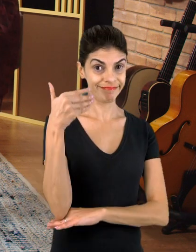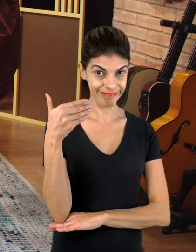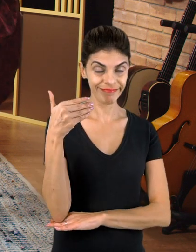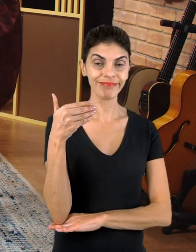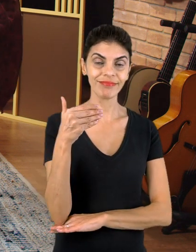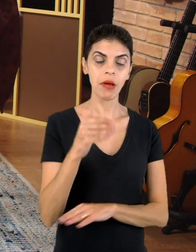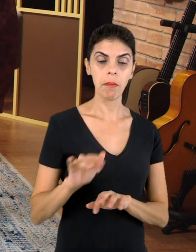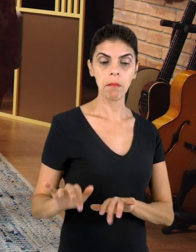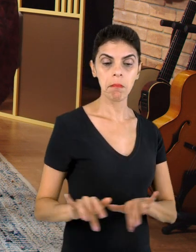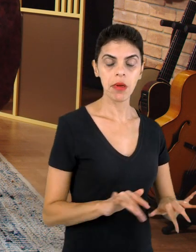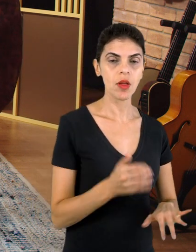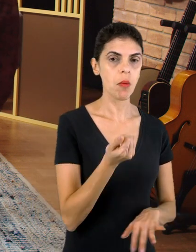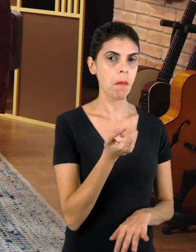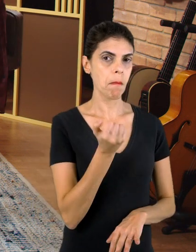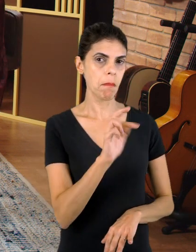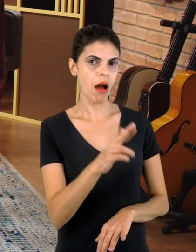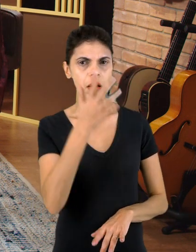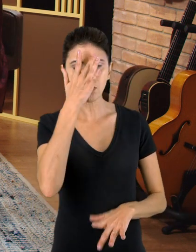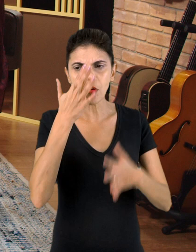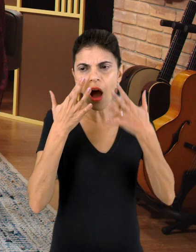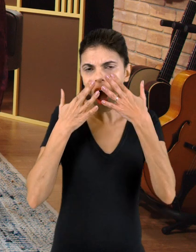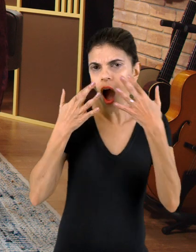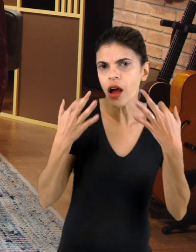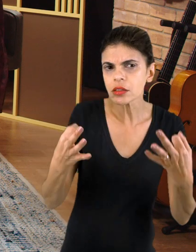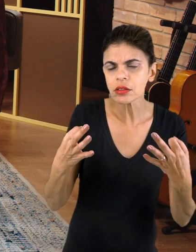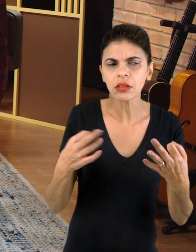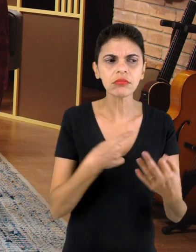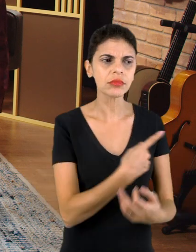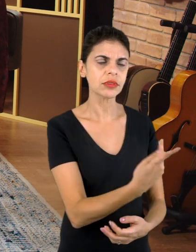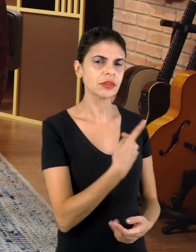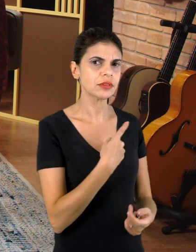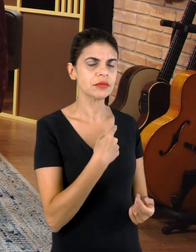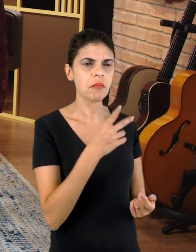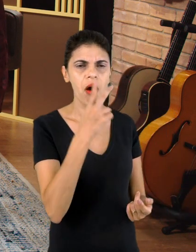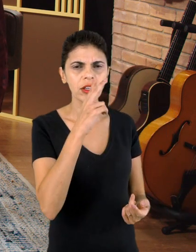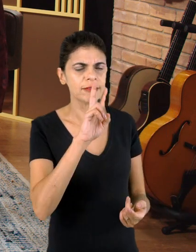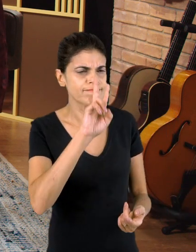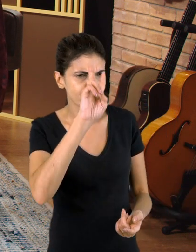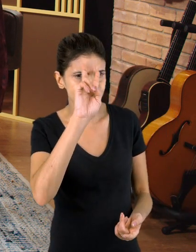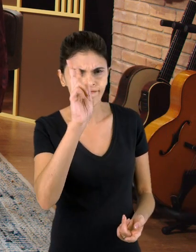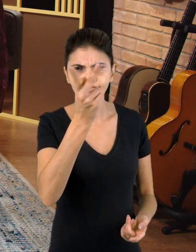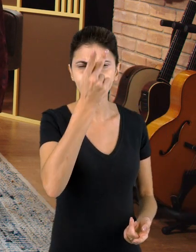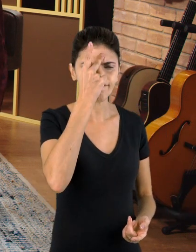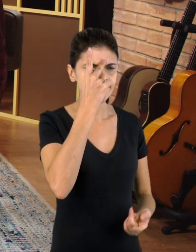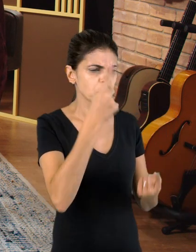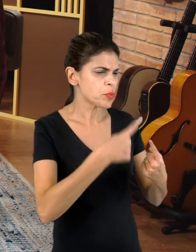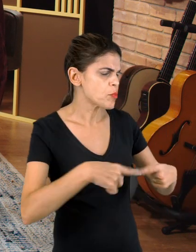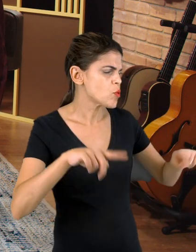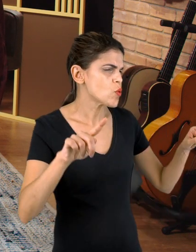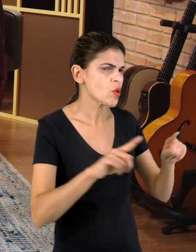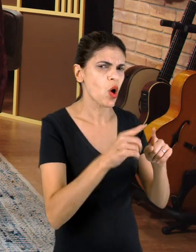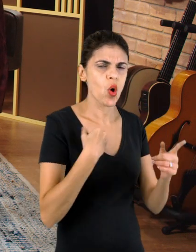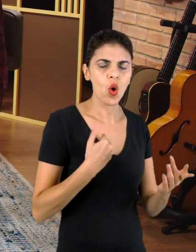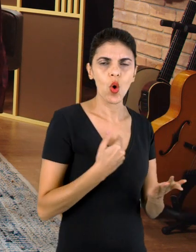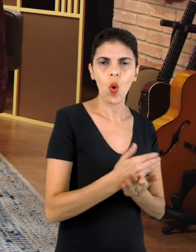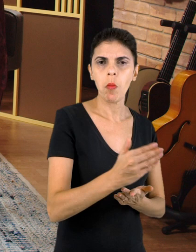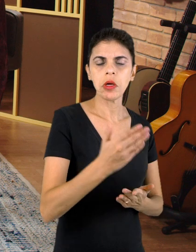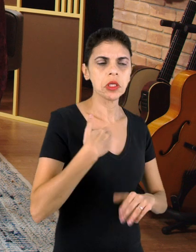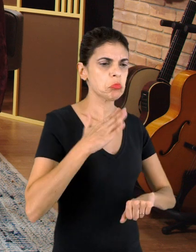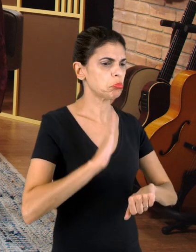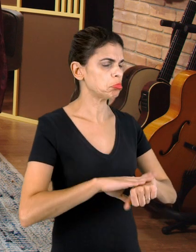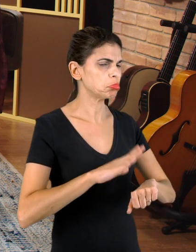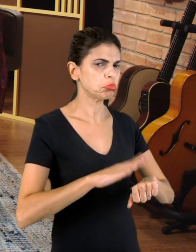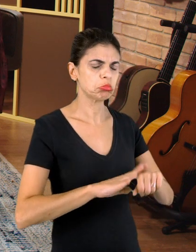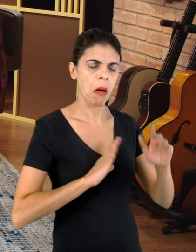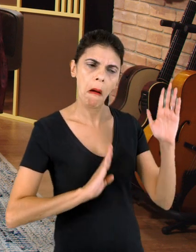um piano bar, assim, com plateia atenta, e aí a gente pode pirar no repertório. E ali, realmente, eu comecei... Ali eu dei